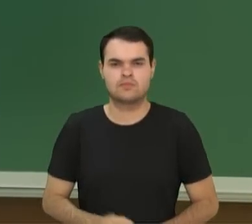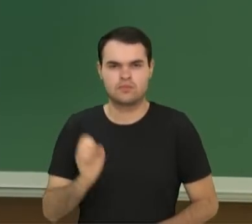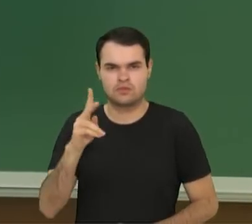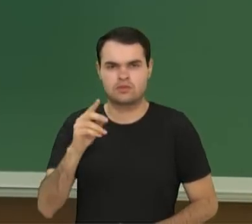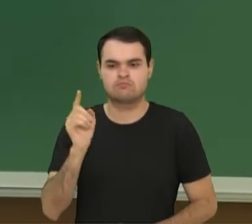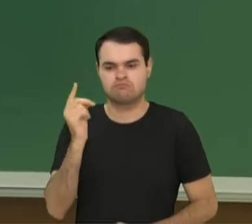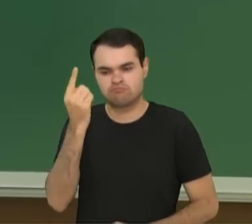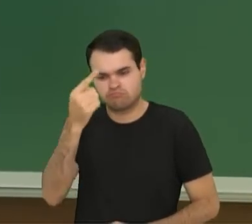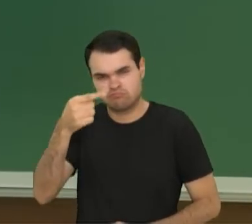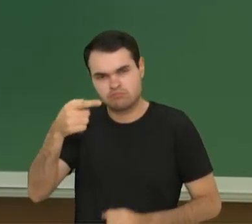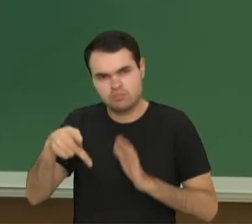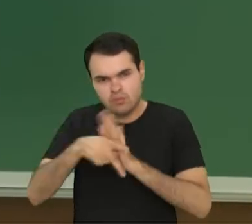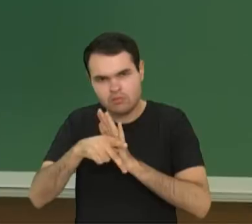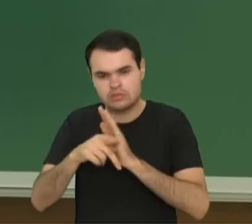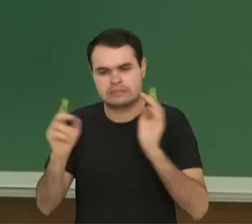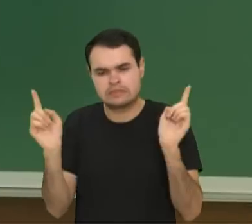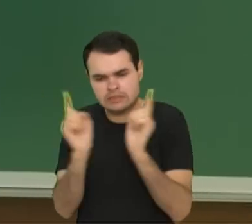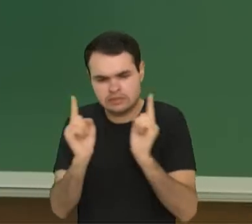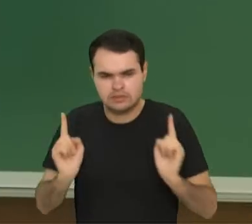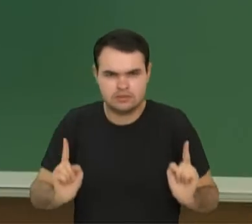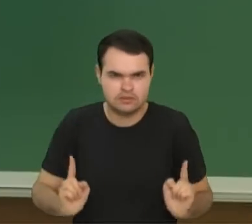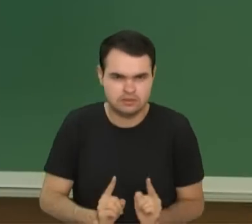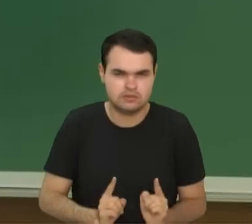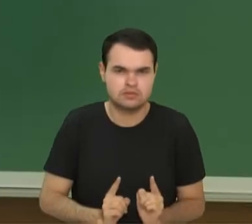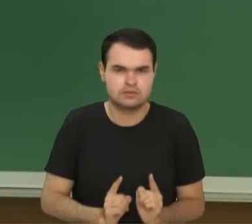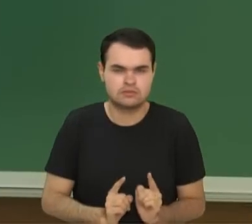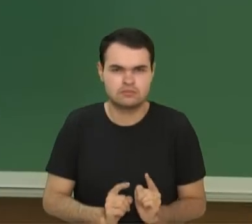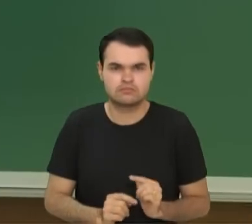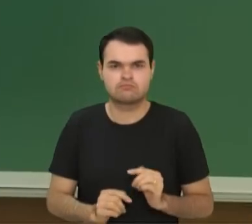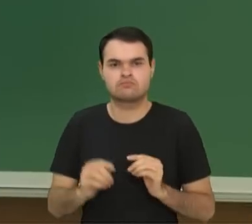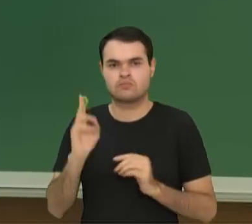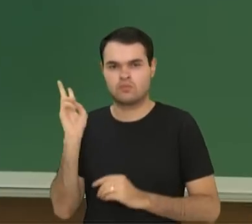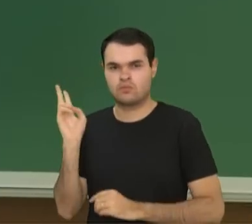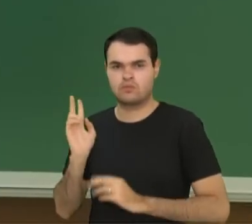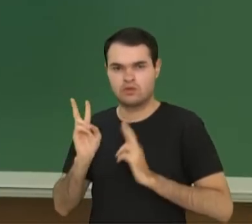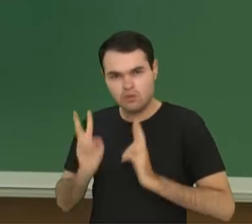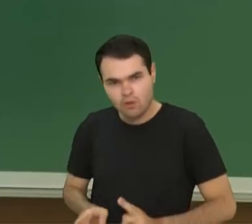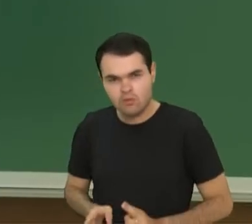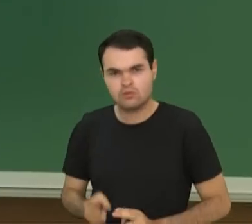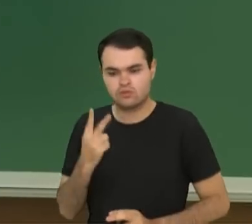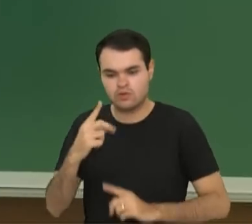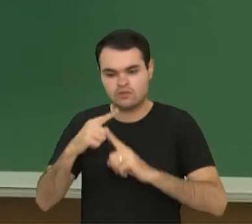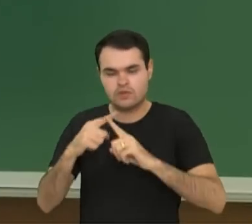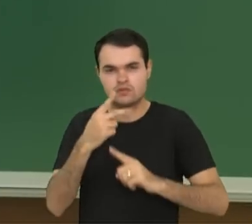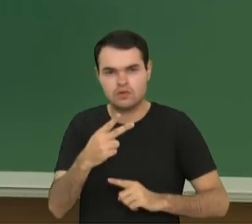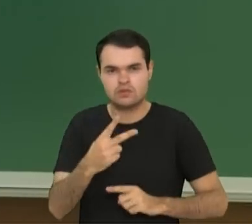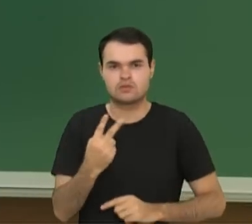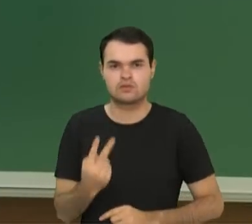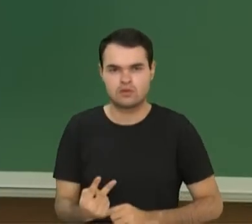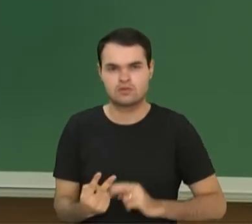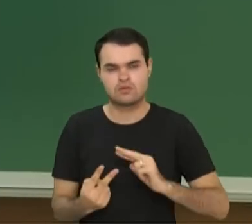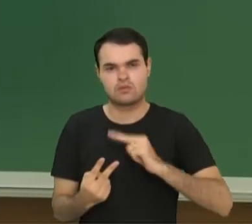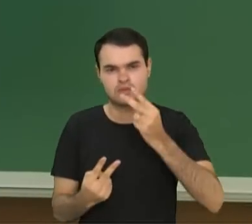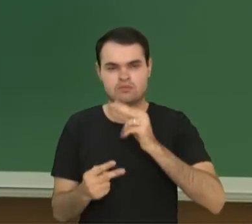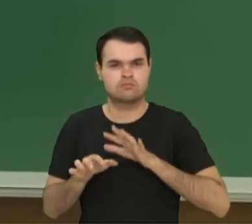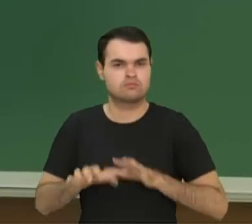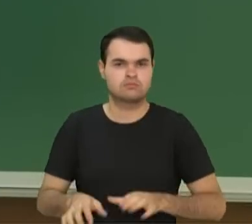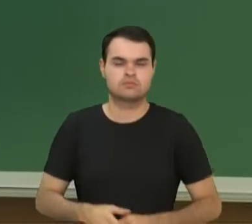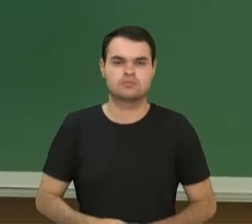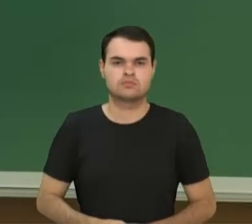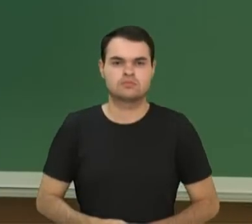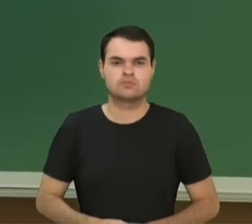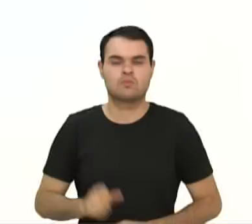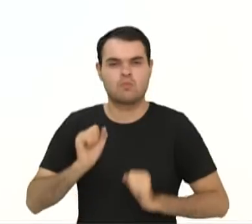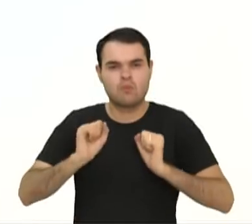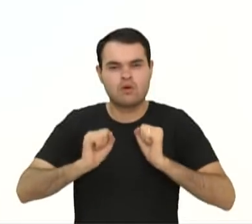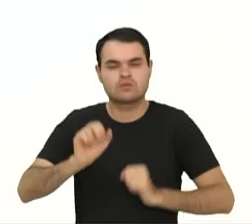segundo, terceiro e o quarto. Ficou em cima 2 vezes 2, 2 ao quadrado. Nesse caso, a gente pode usar o